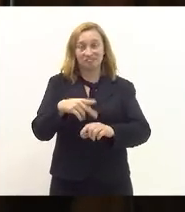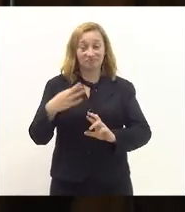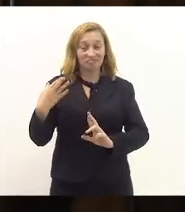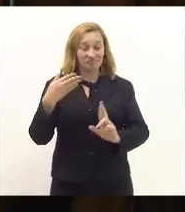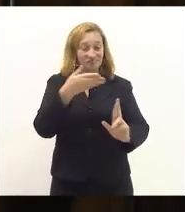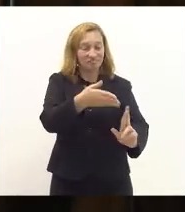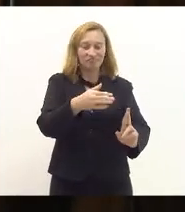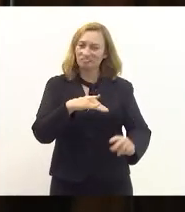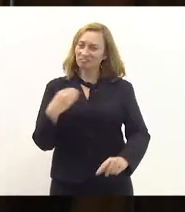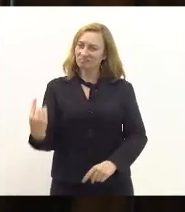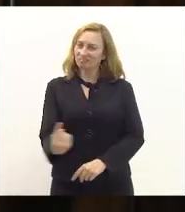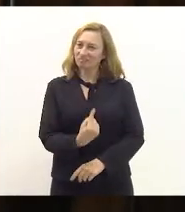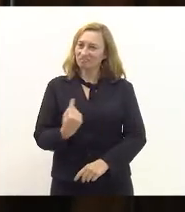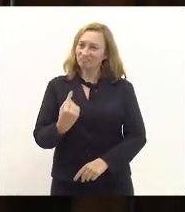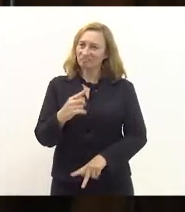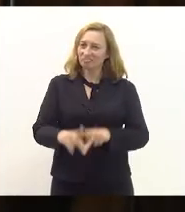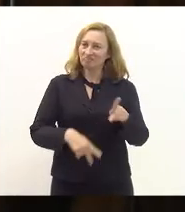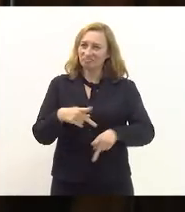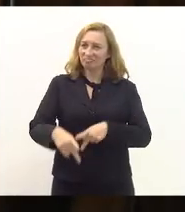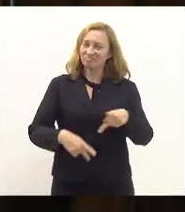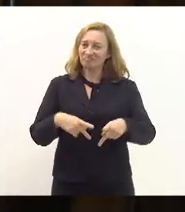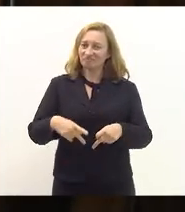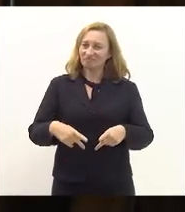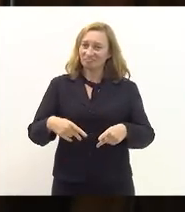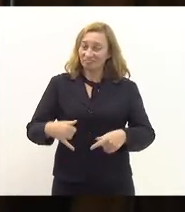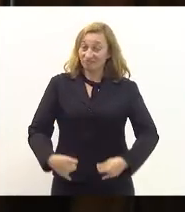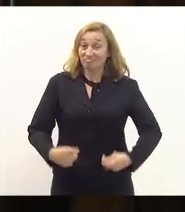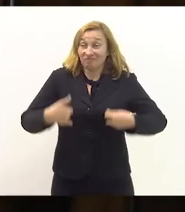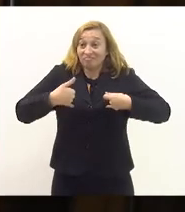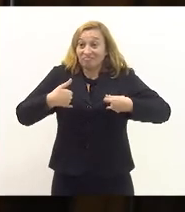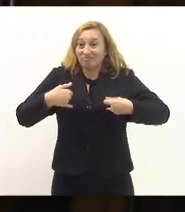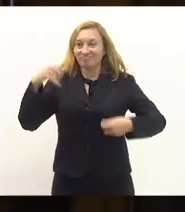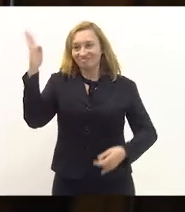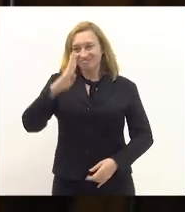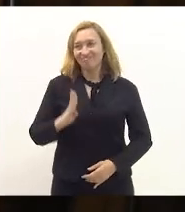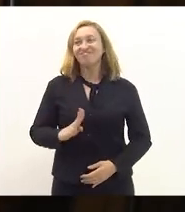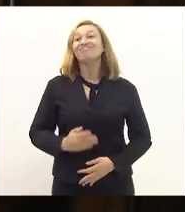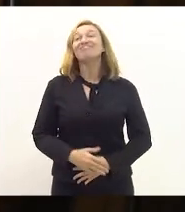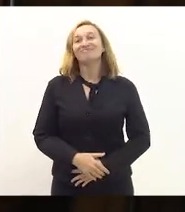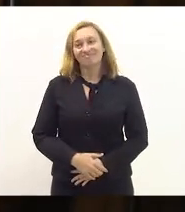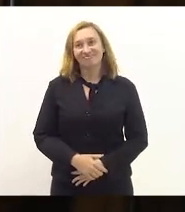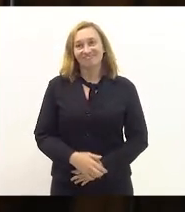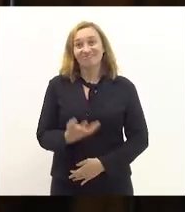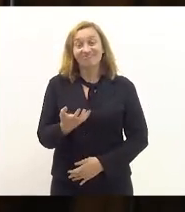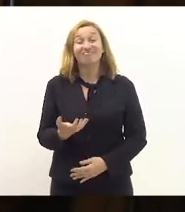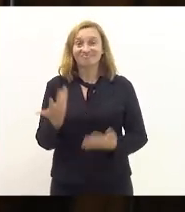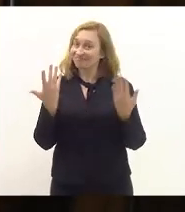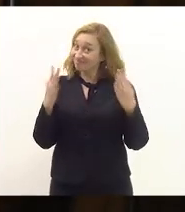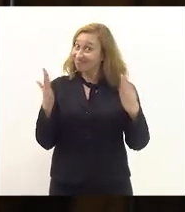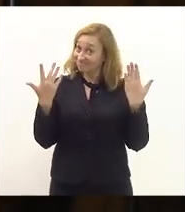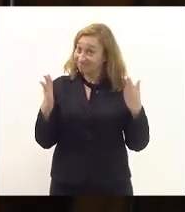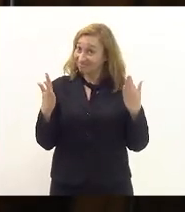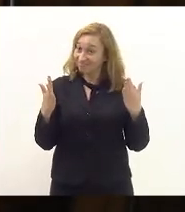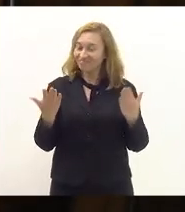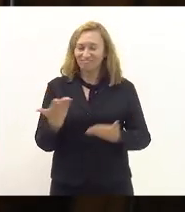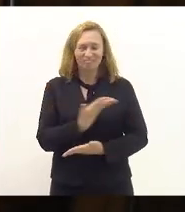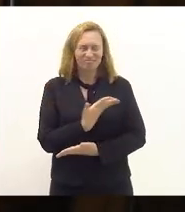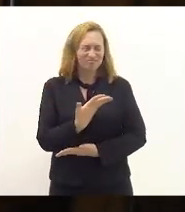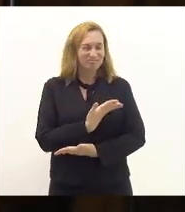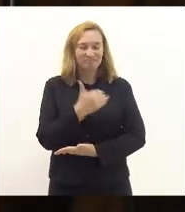de todos nós, do povo brasileiro, que nos orgulha. Então, eu queria aqui parabenizar, amigos e